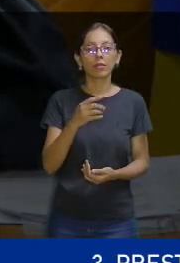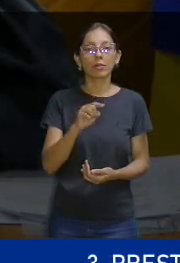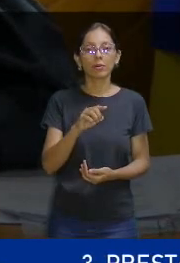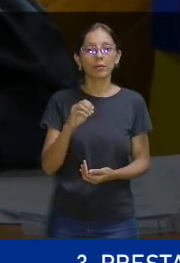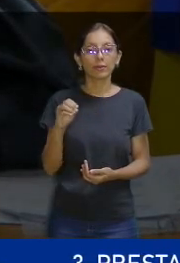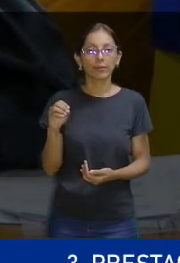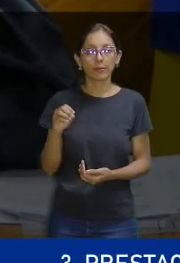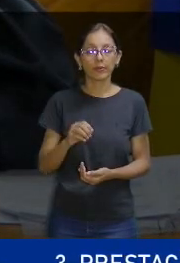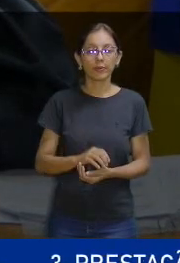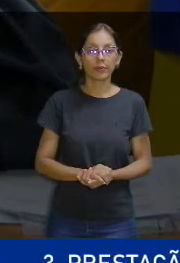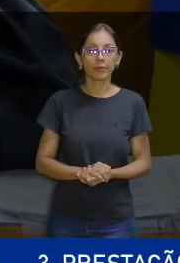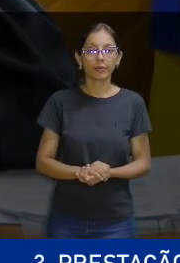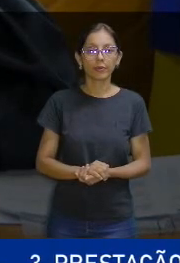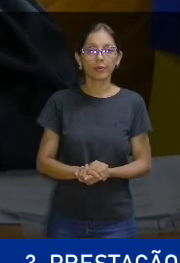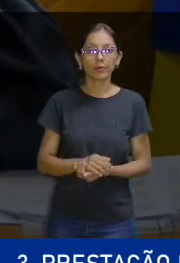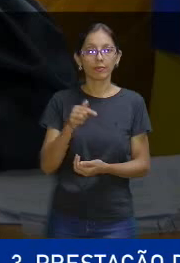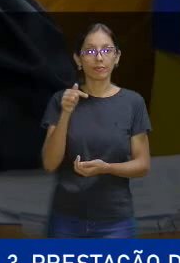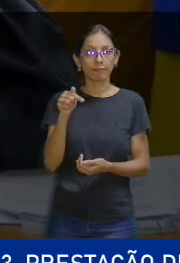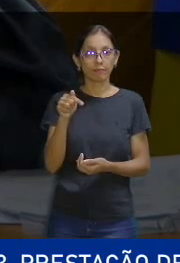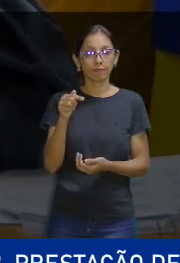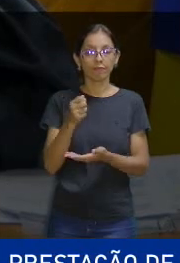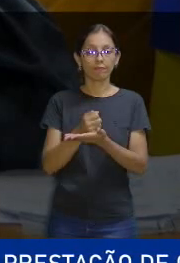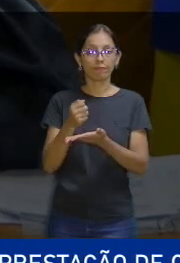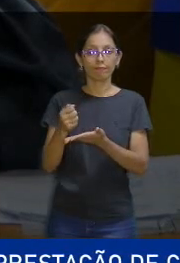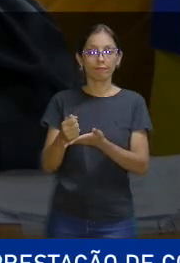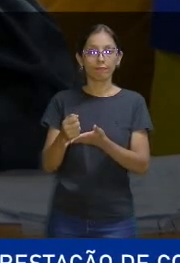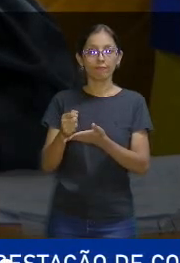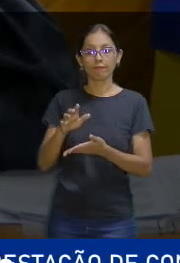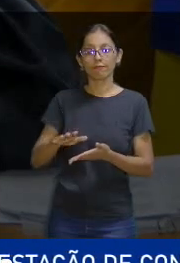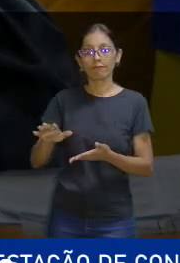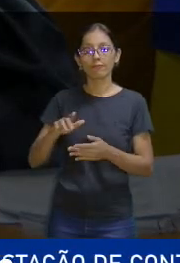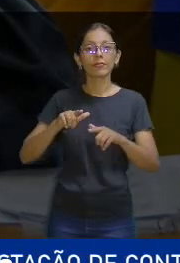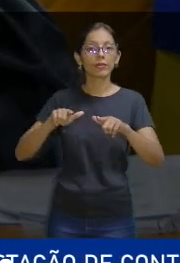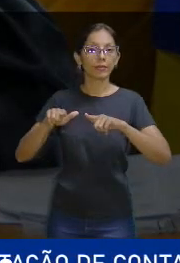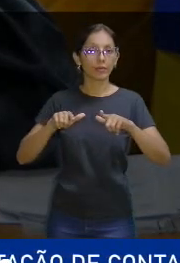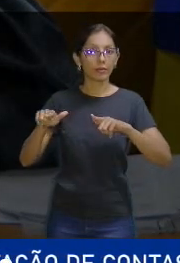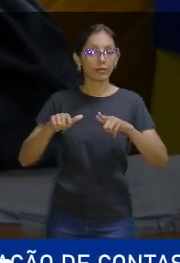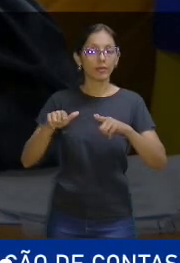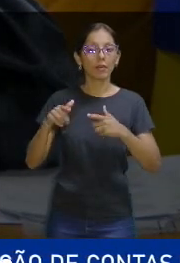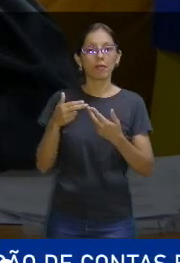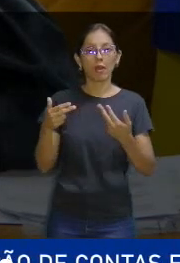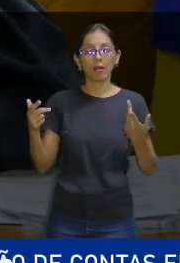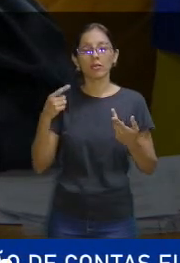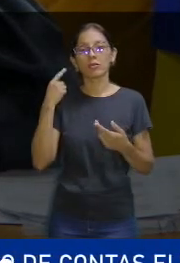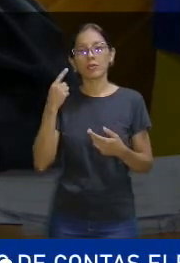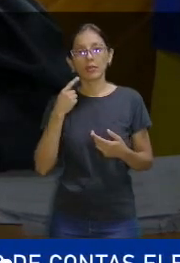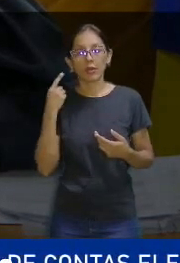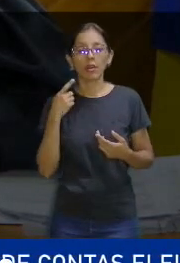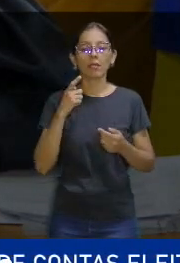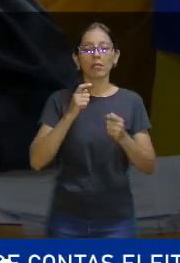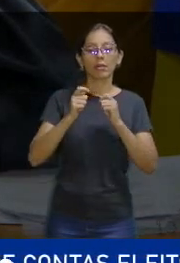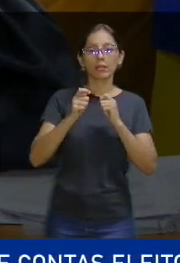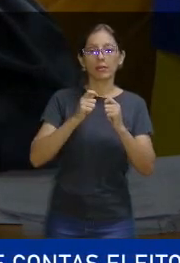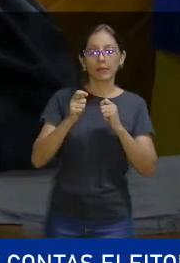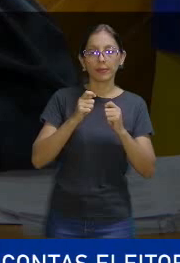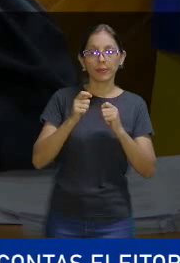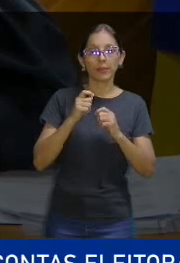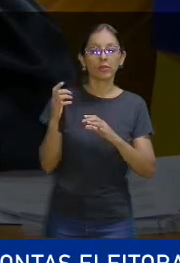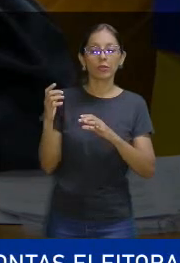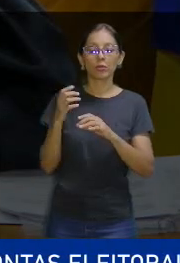referentes a 7 contratos de prestação de serviços, além de gastos com serviços advocatícios e contábeis no valor